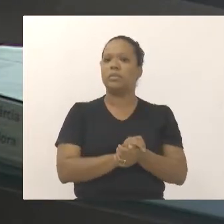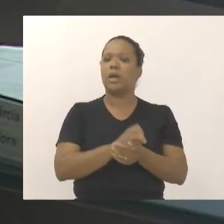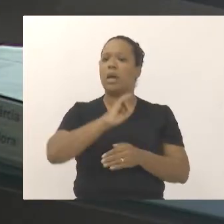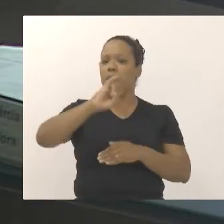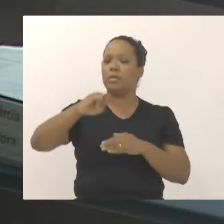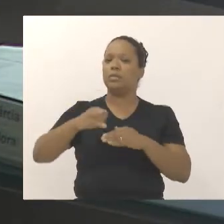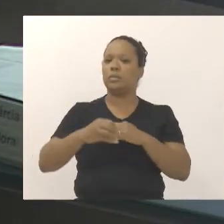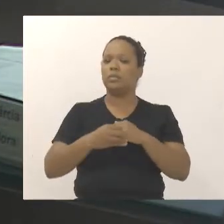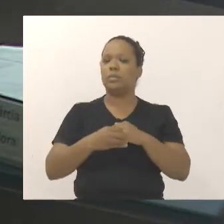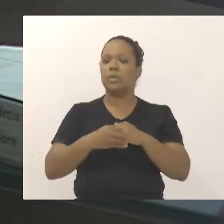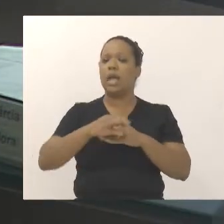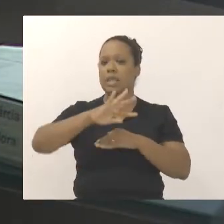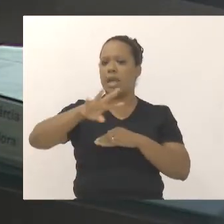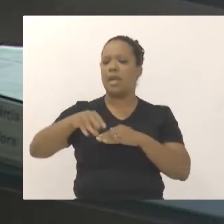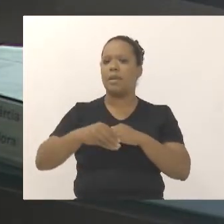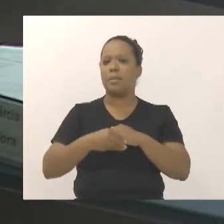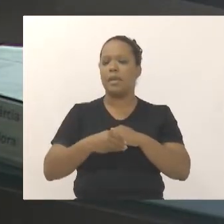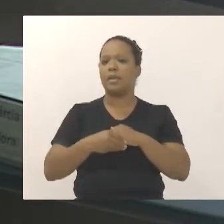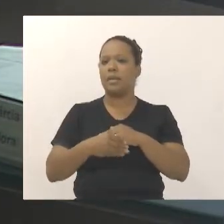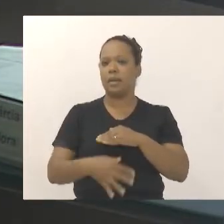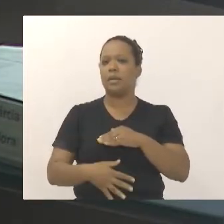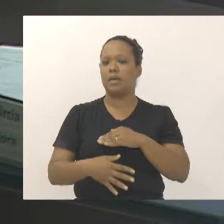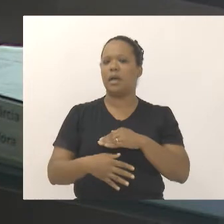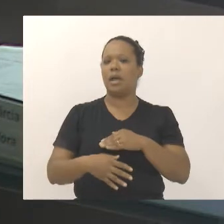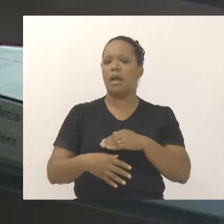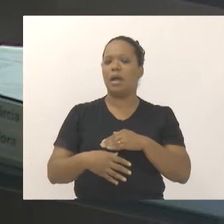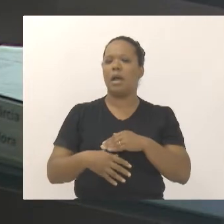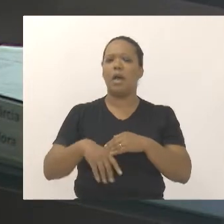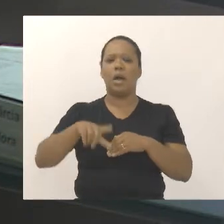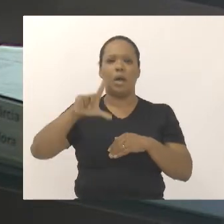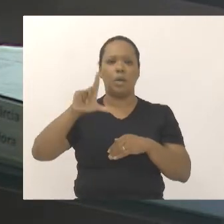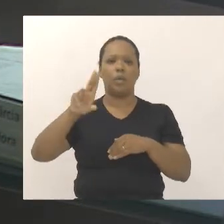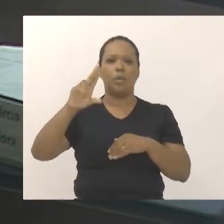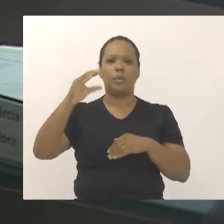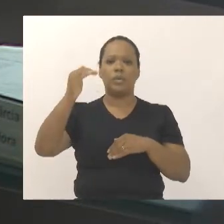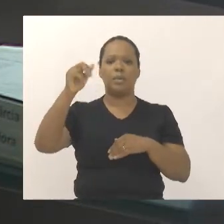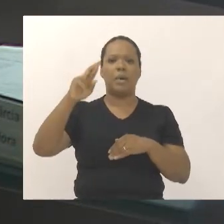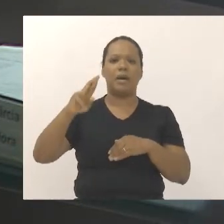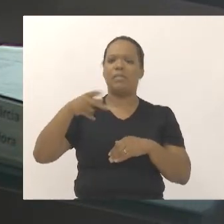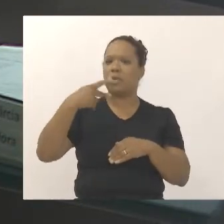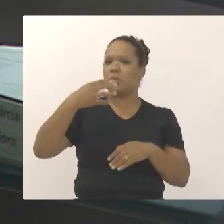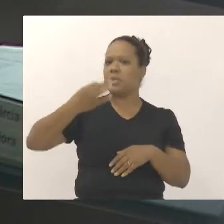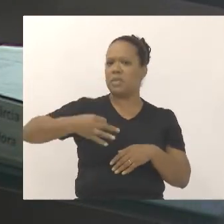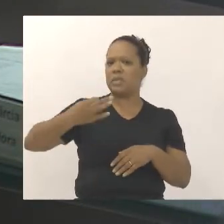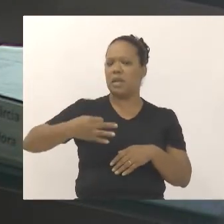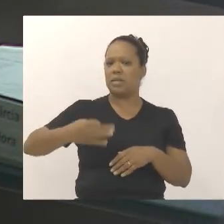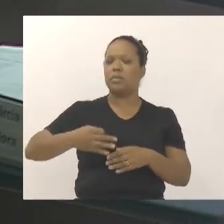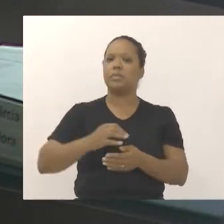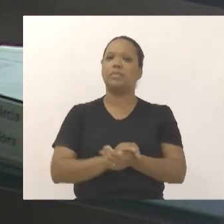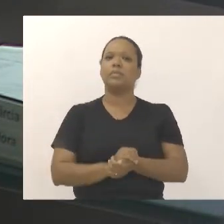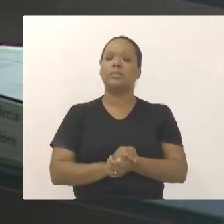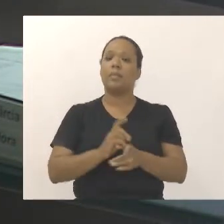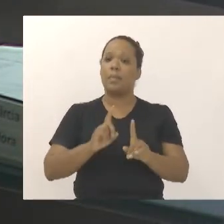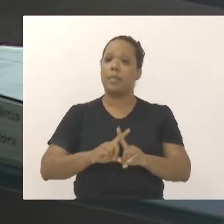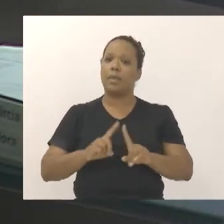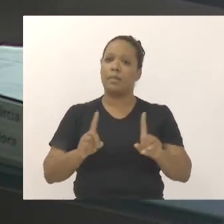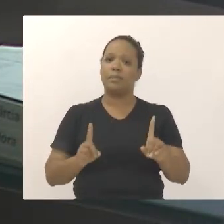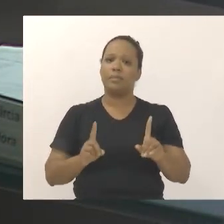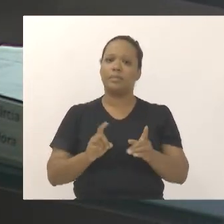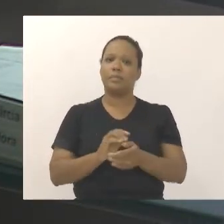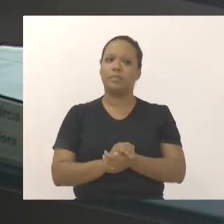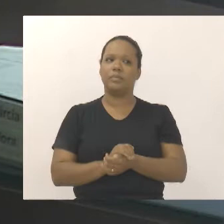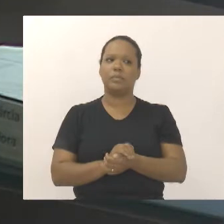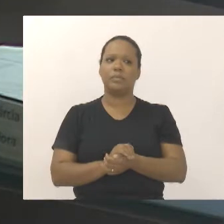emenda que a Lucimara acertou muito bem com relação ao centro cirúrgico, CADECO, mas em